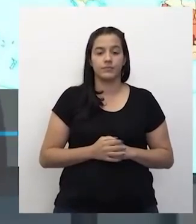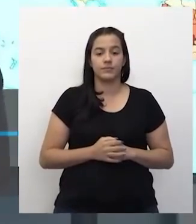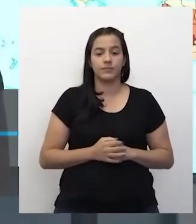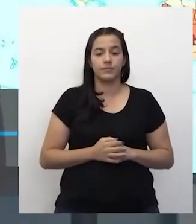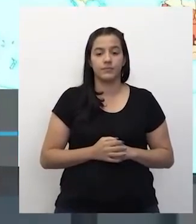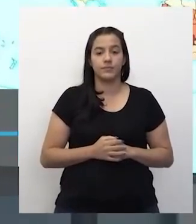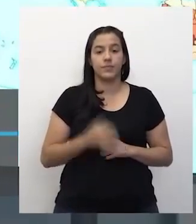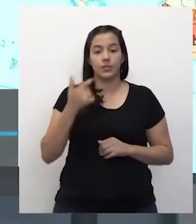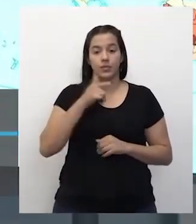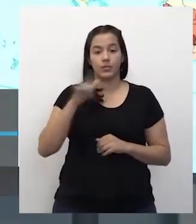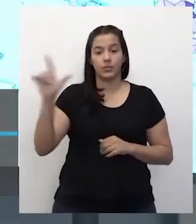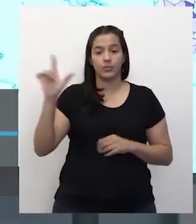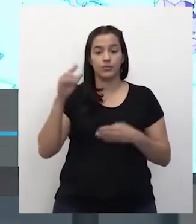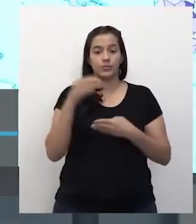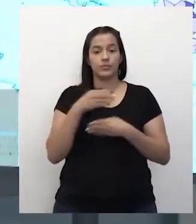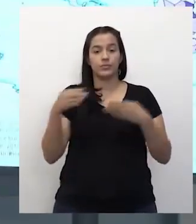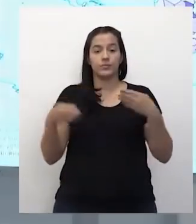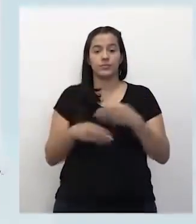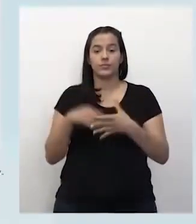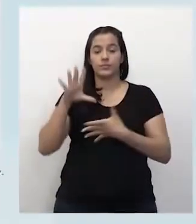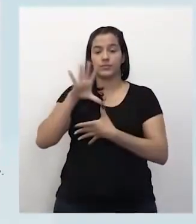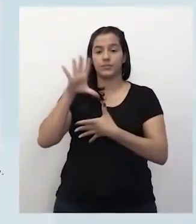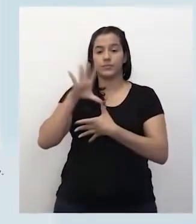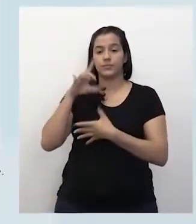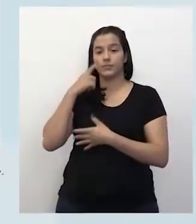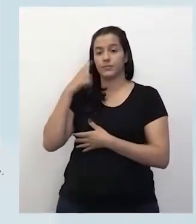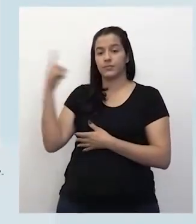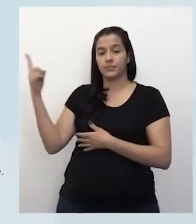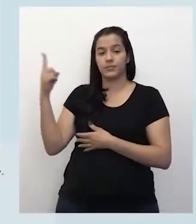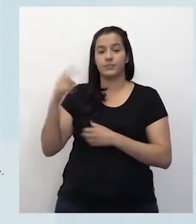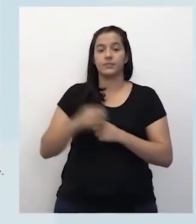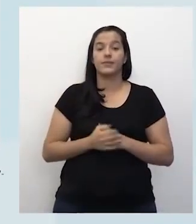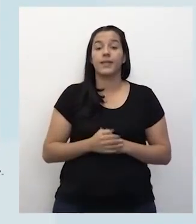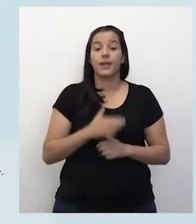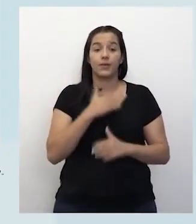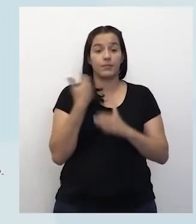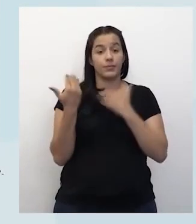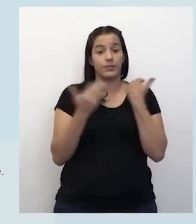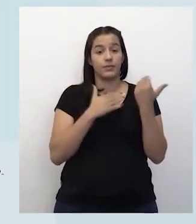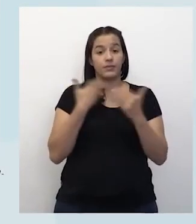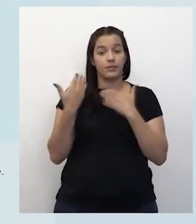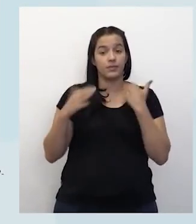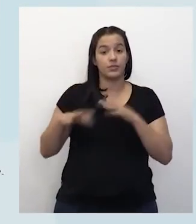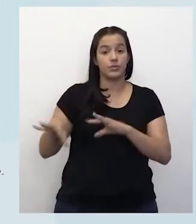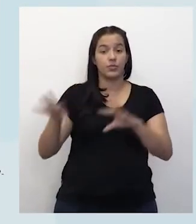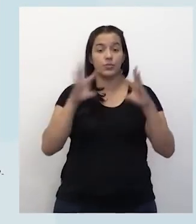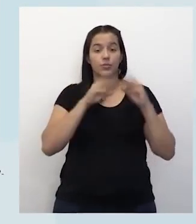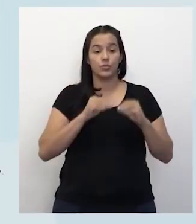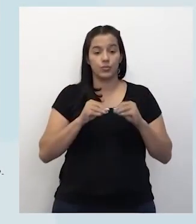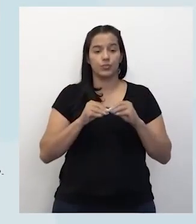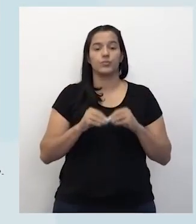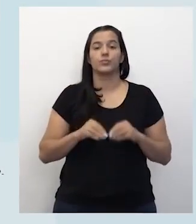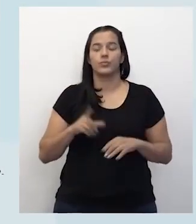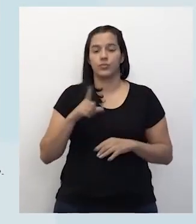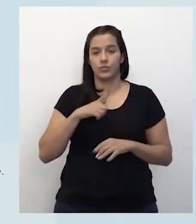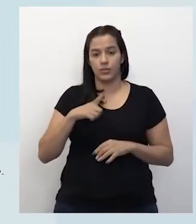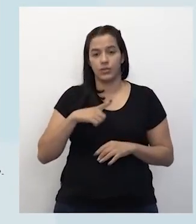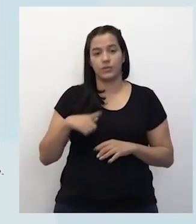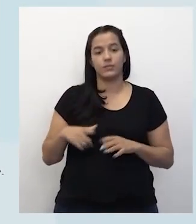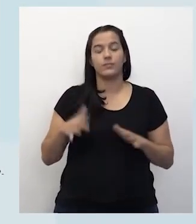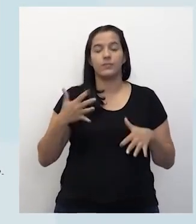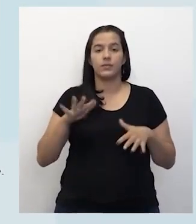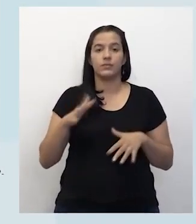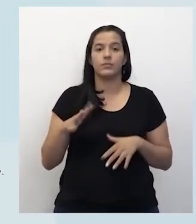aí para a próxima, né, para não perder tempo, que está acabando a aula. Taxa de mortalidade, aí é tudo, né? Então seria a taxa bruta